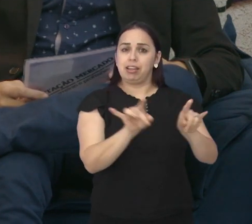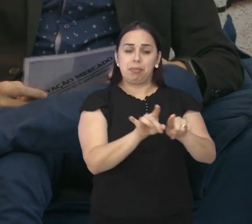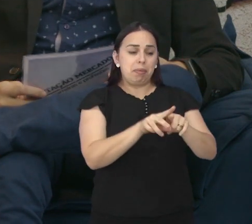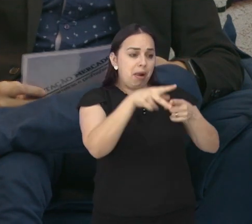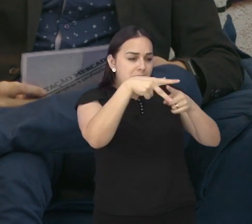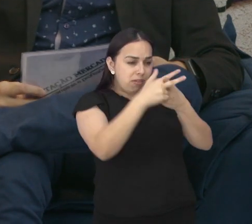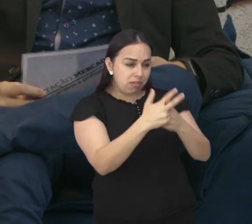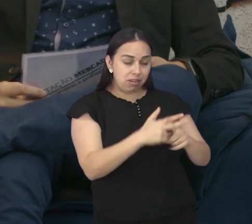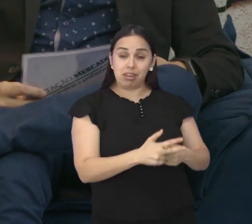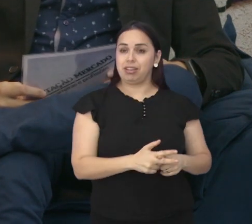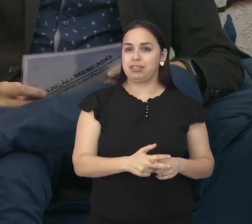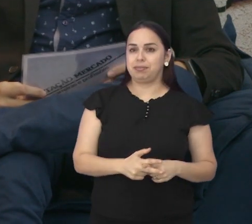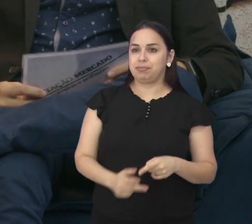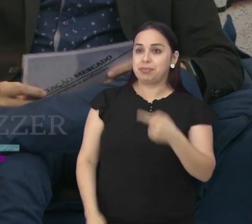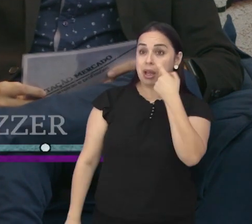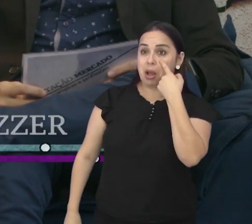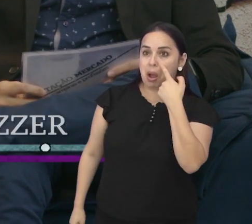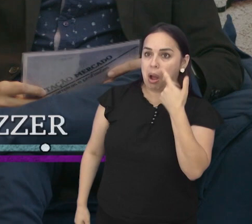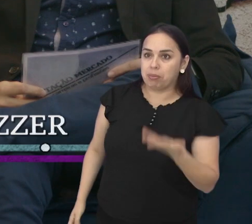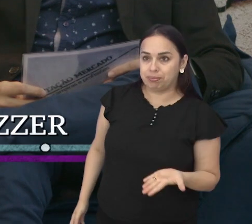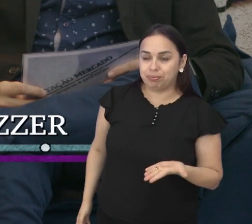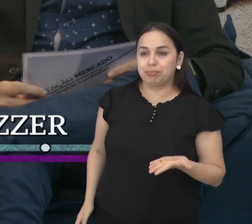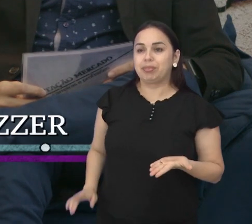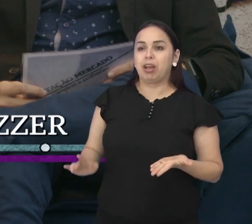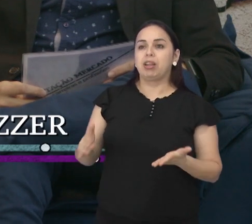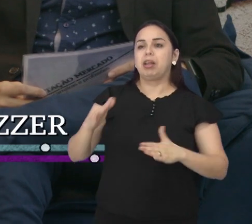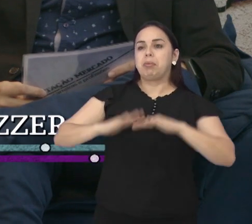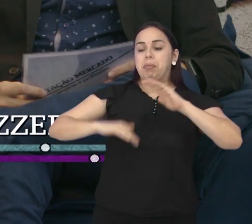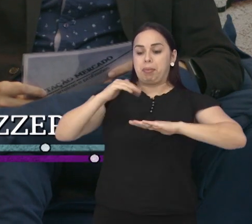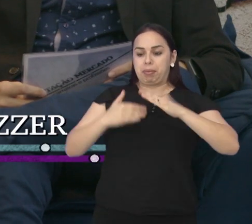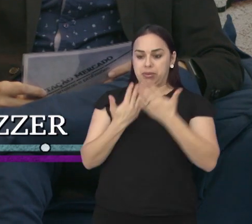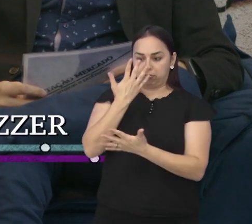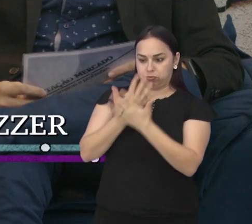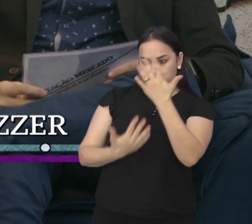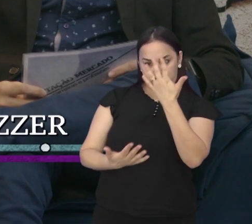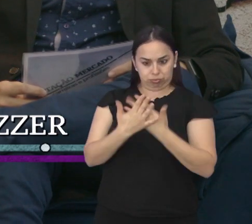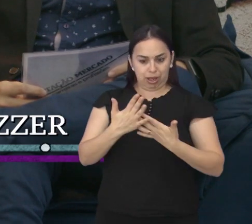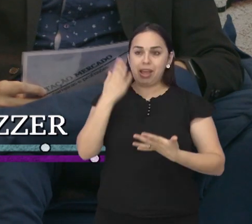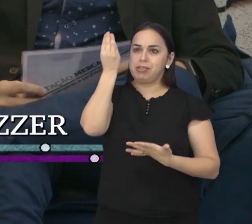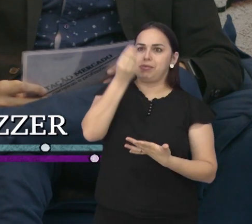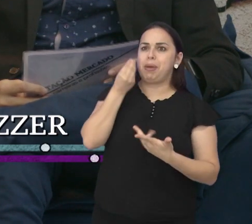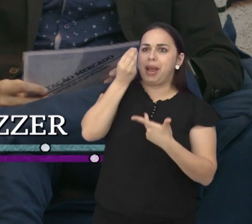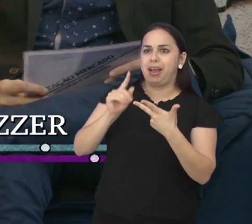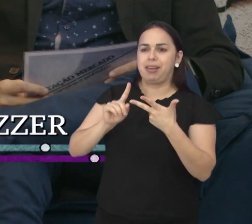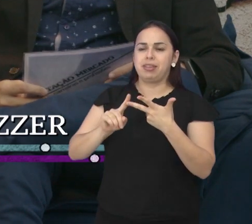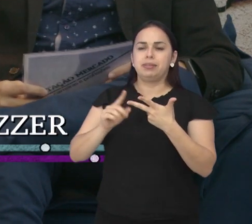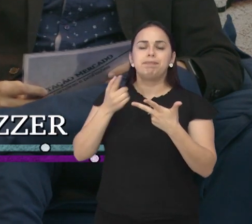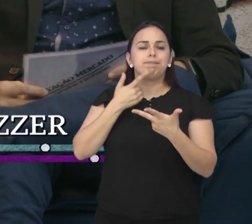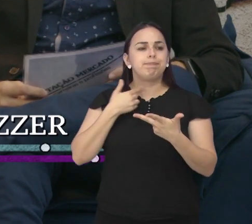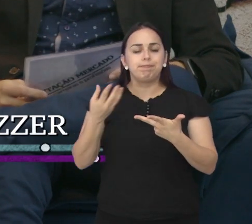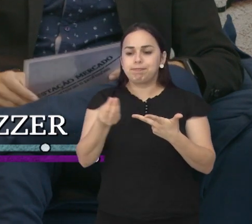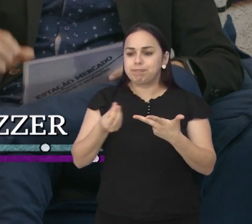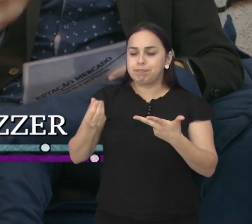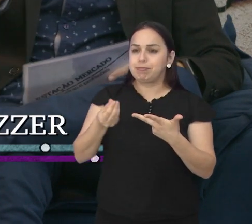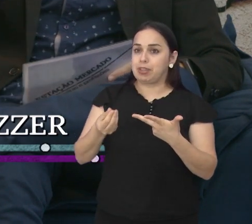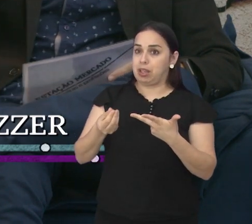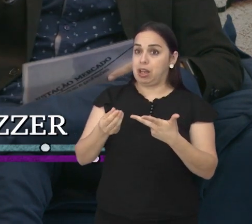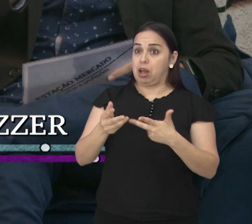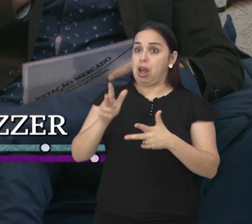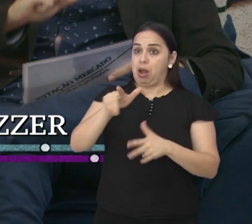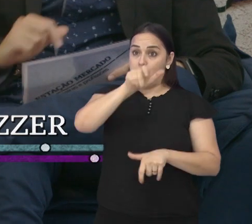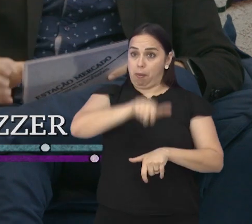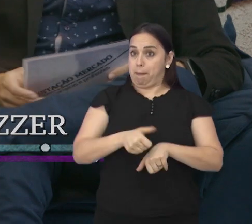desses mesmos maquinários. E olha só, Adriane, hoje em dia, além das habilidades manuais, experiência e intuição,